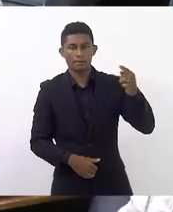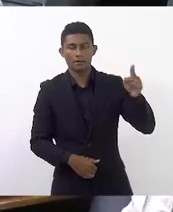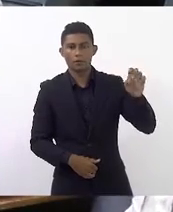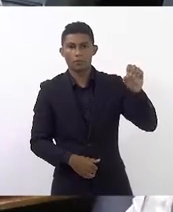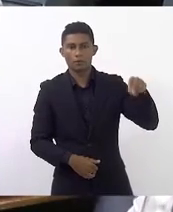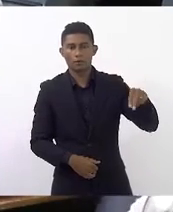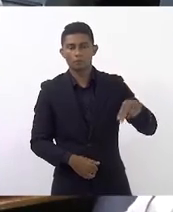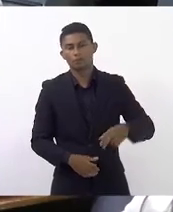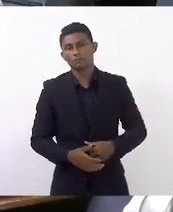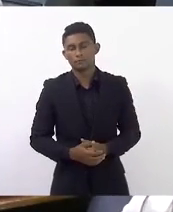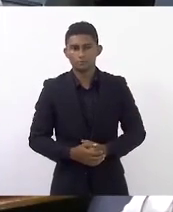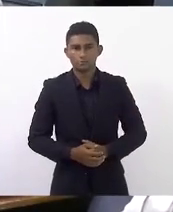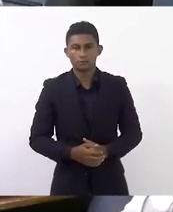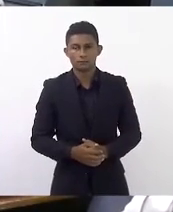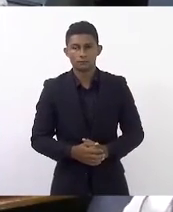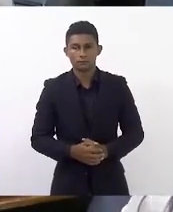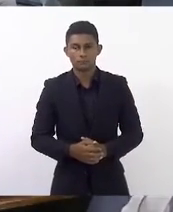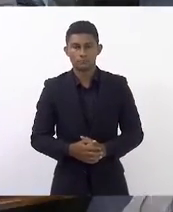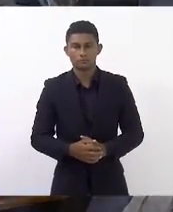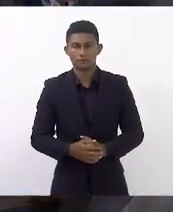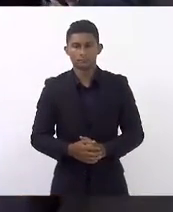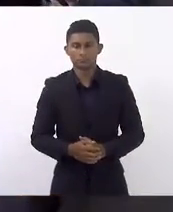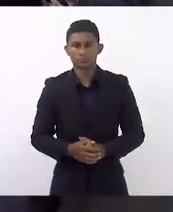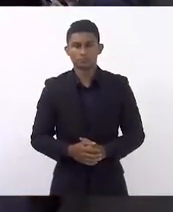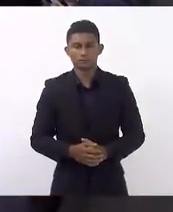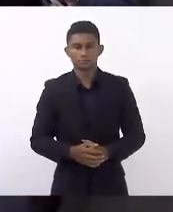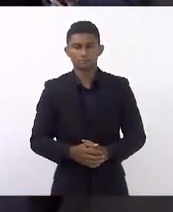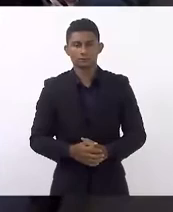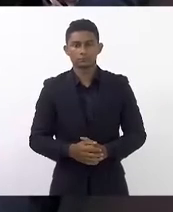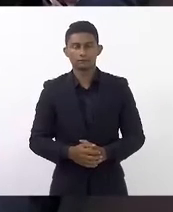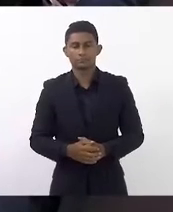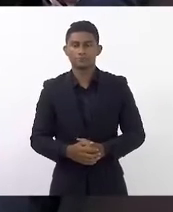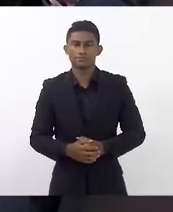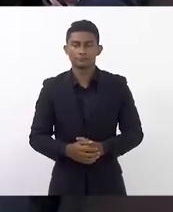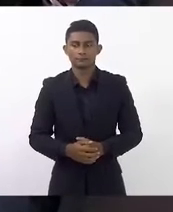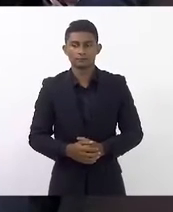Deputado Daniel Librelon.